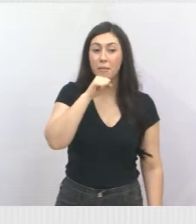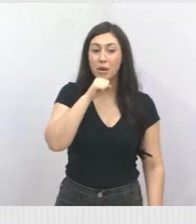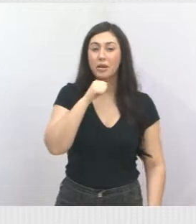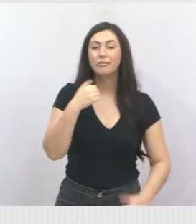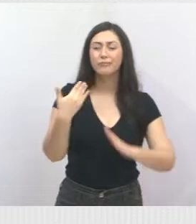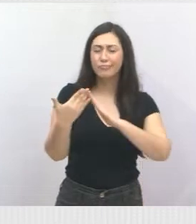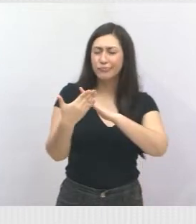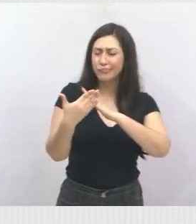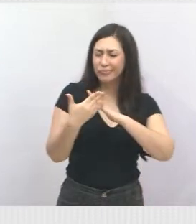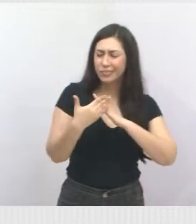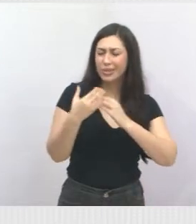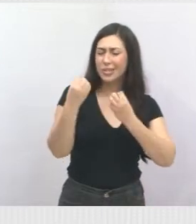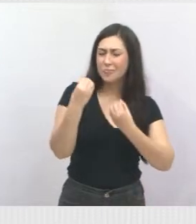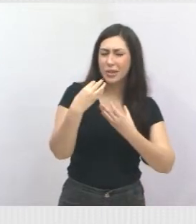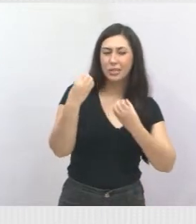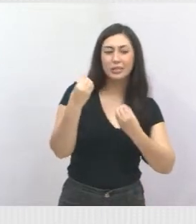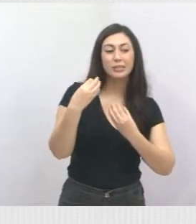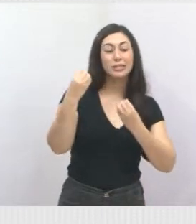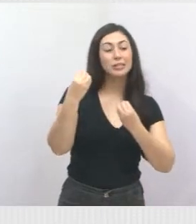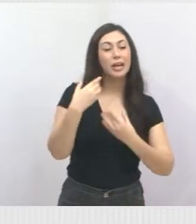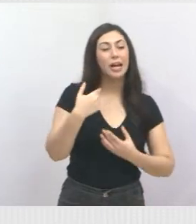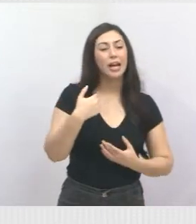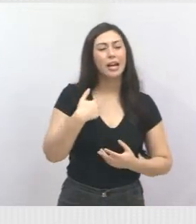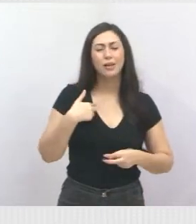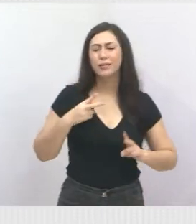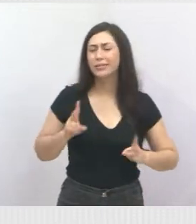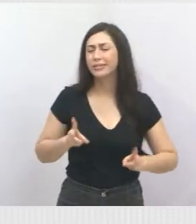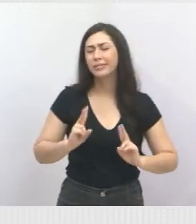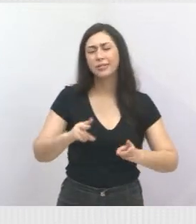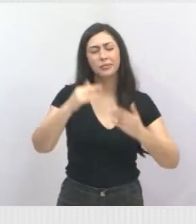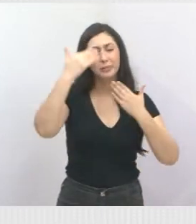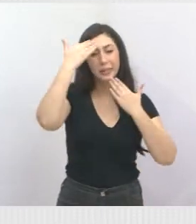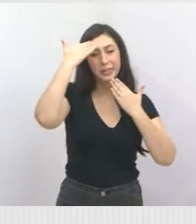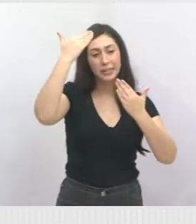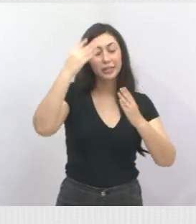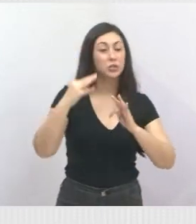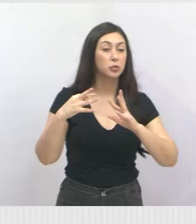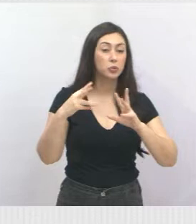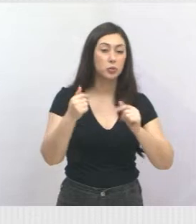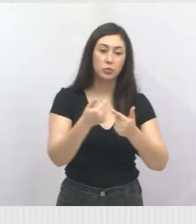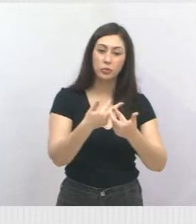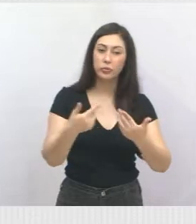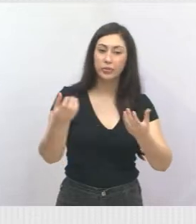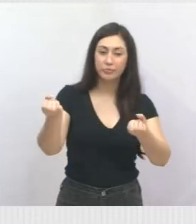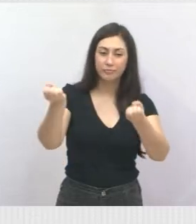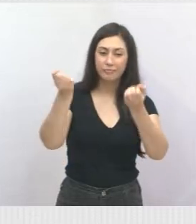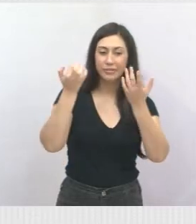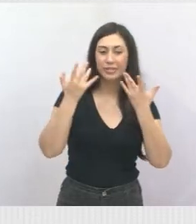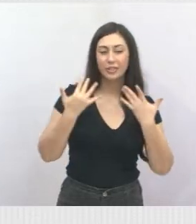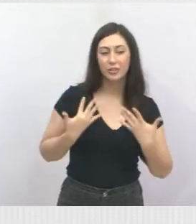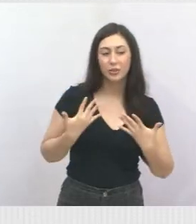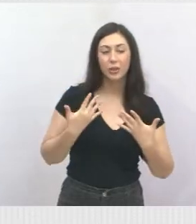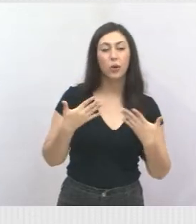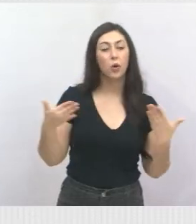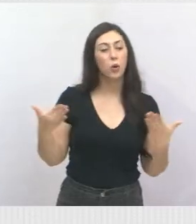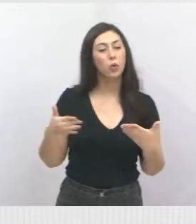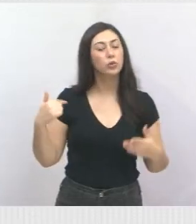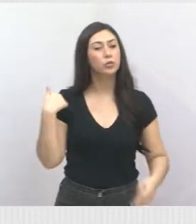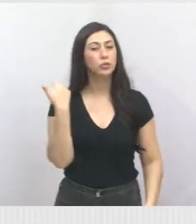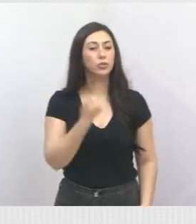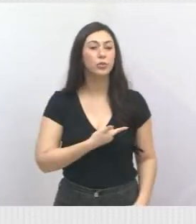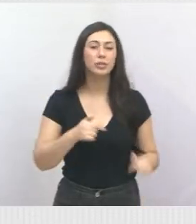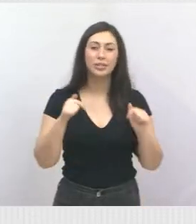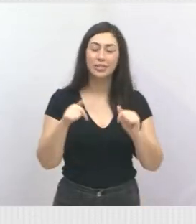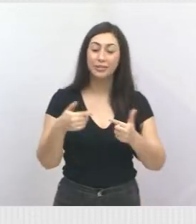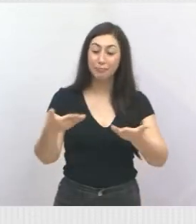junto com os meus pais. E eu sou eternamente grata por tudo que ele fez por mim. E hoje estamos aqui para